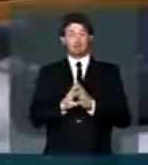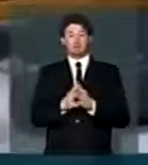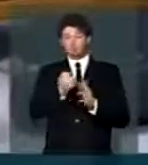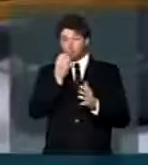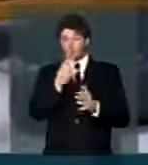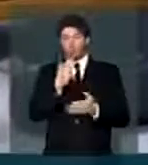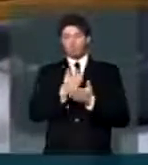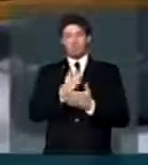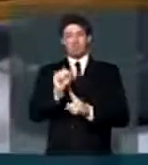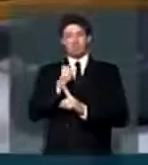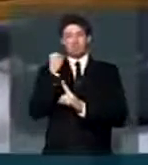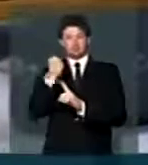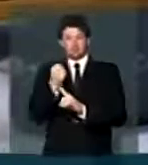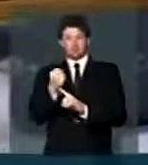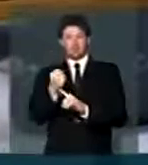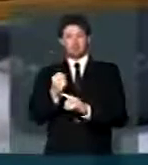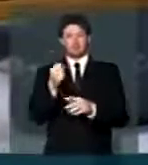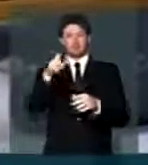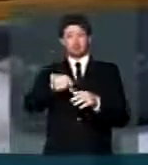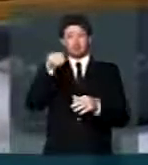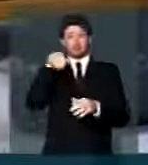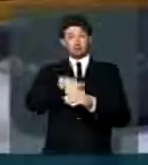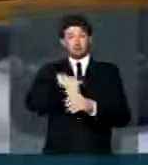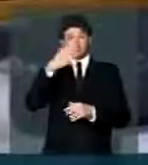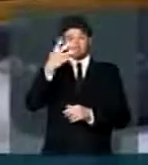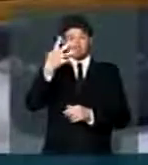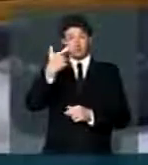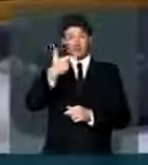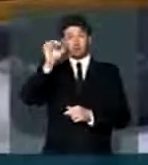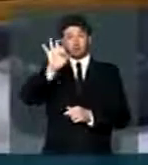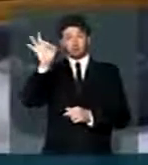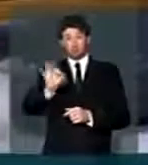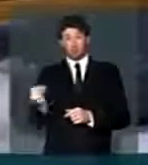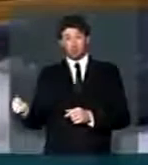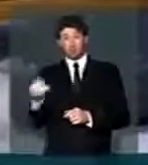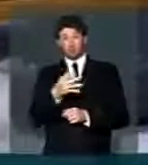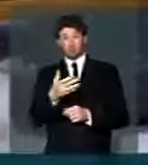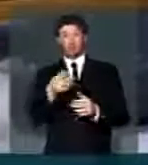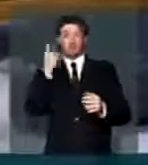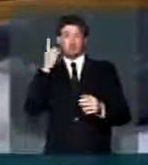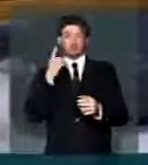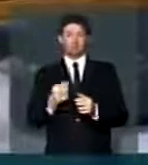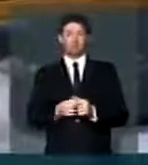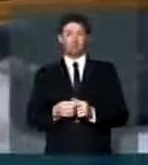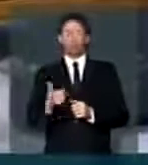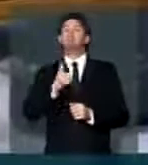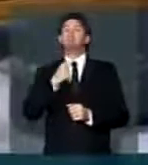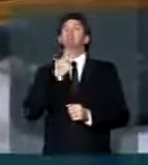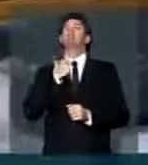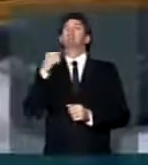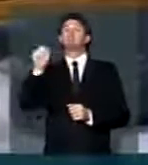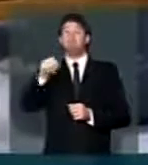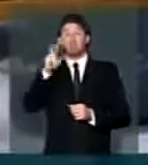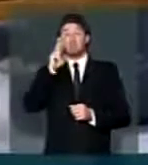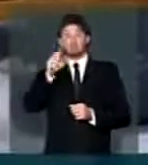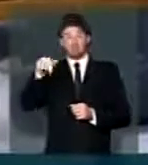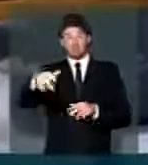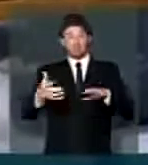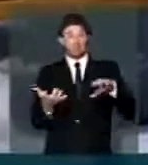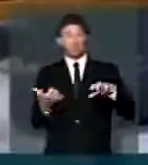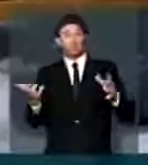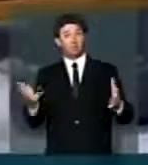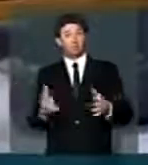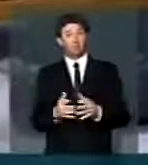da sociedade, que ao elegê-la e eleger 42% de novos deputados, tinha um grande desejo de ver com que esse parlamento